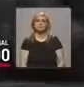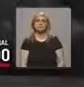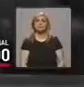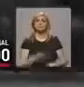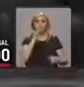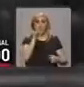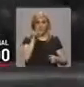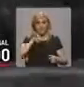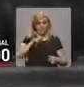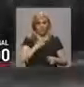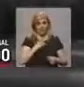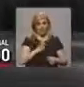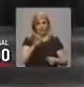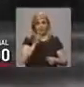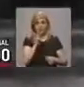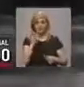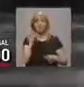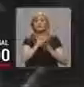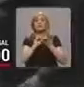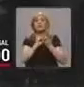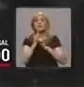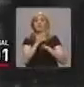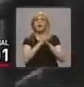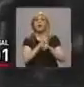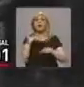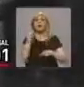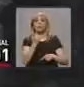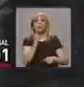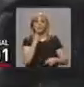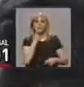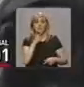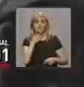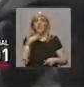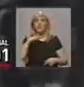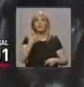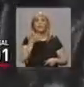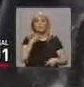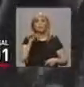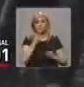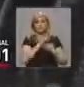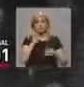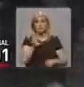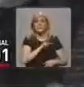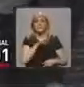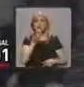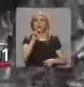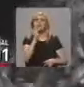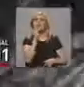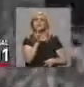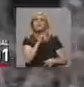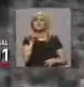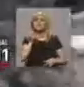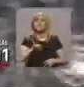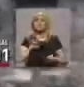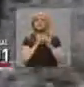Almeida Faria escreveu antes e depois do 25 de Abril. Com apenas 19 anos, ganha o Prémio de Revelação da Sociedade Portuguesa